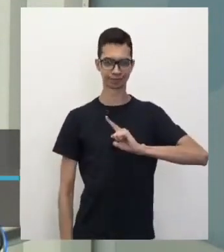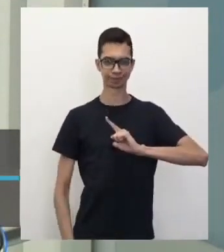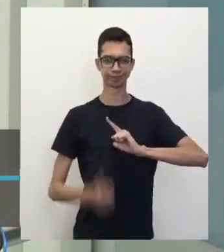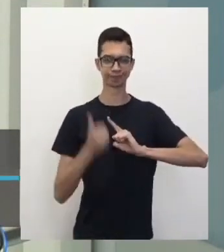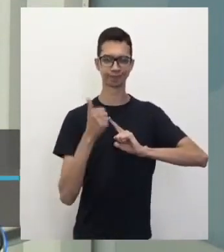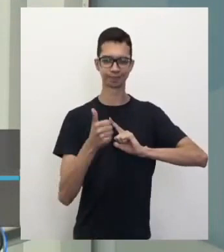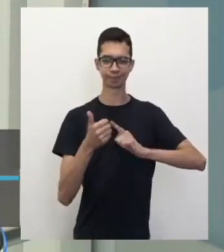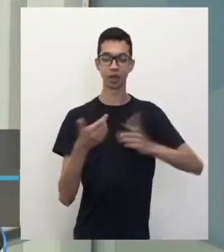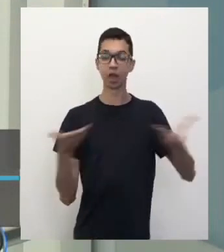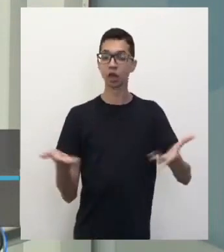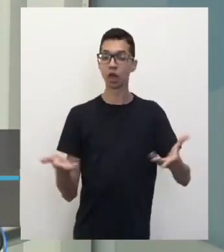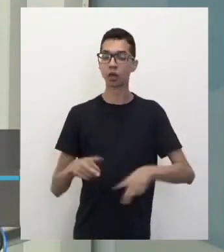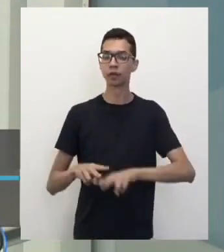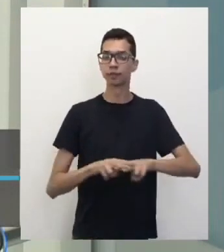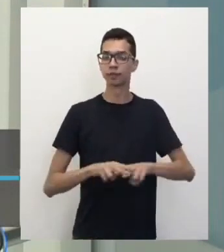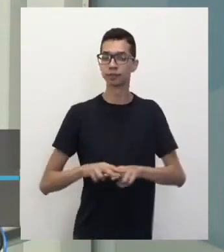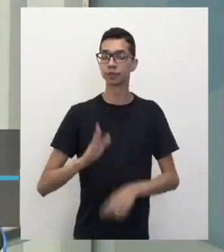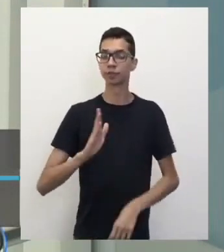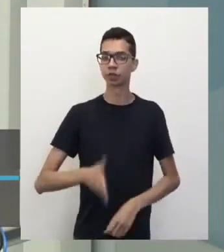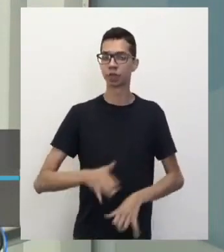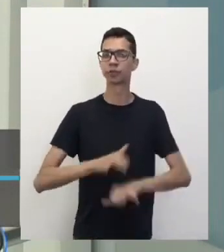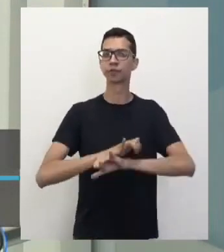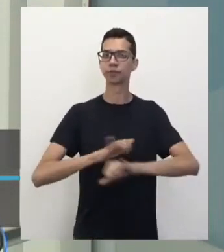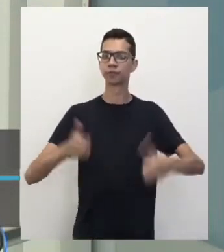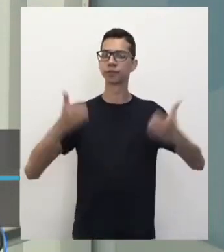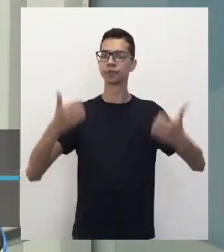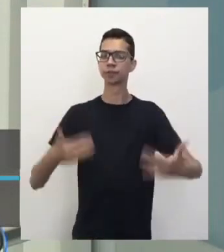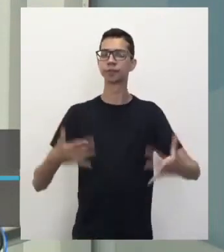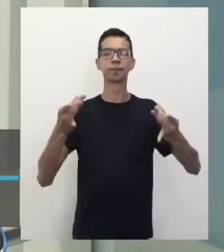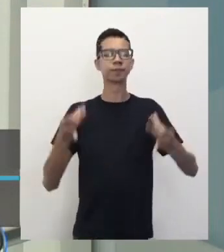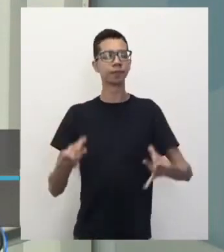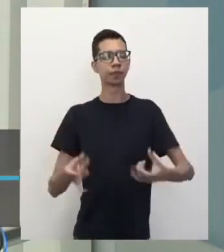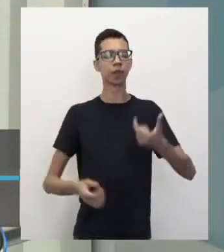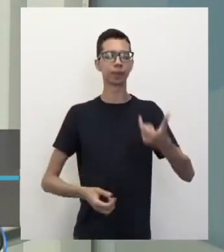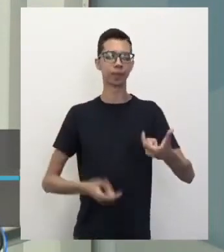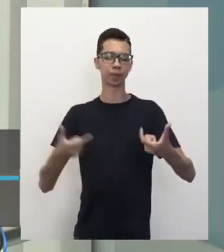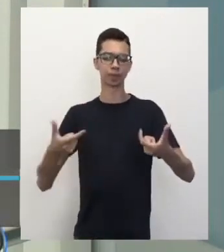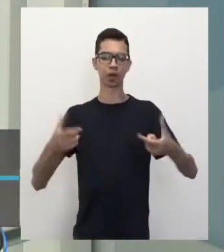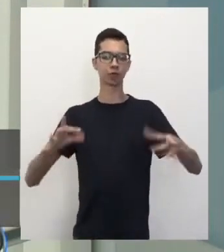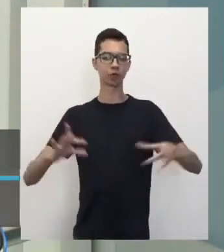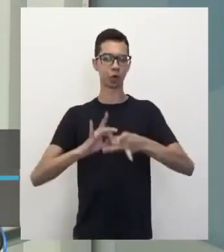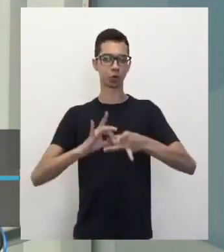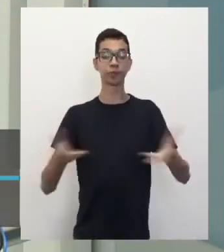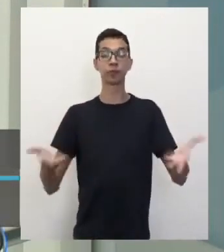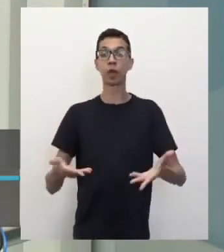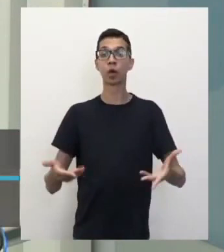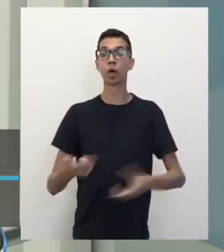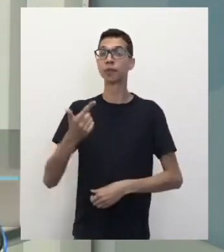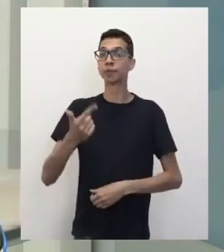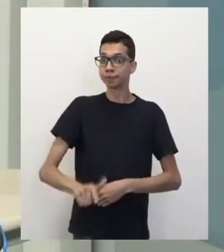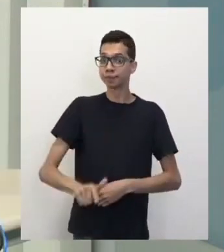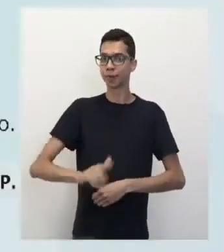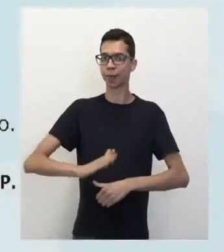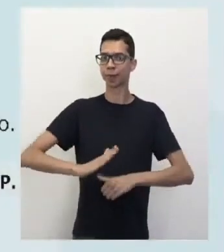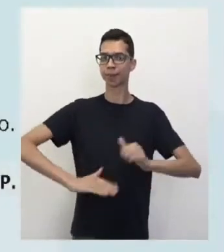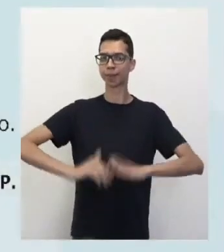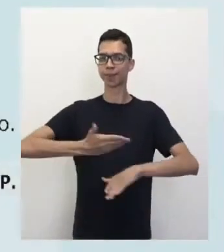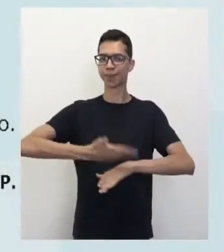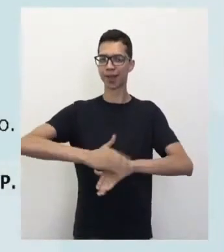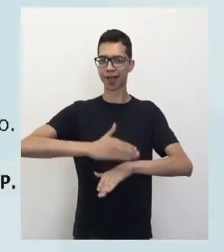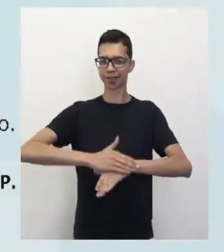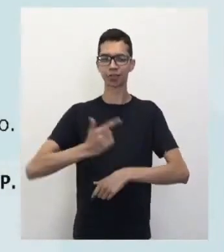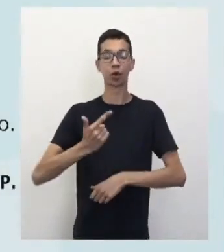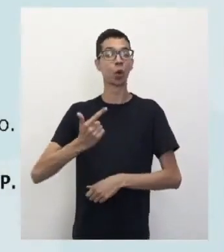nós já revimos, né, já falamos um pouquinho dessa parte das conjunções, vamos para mais uma prática. Nessa outra atividade, eu